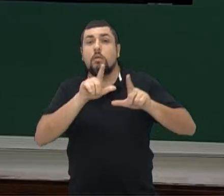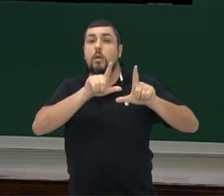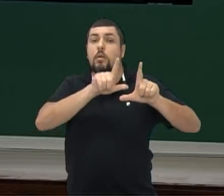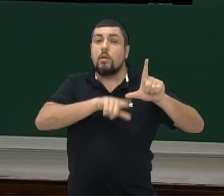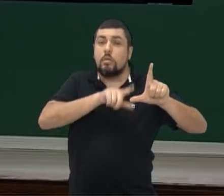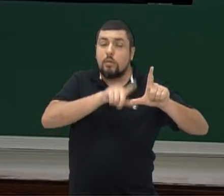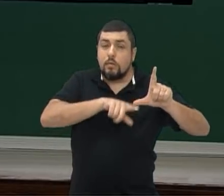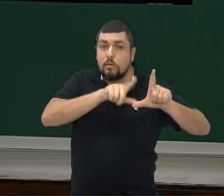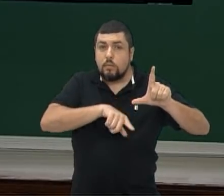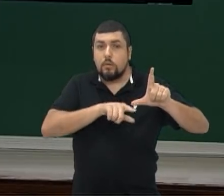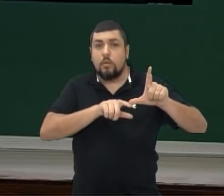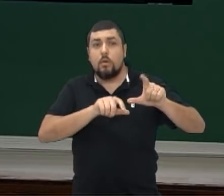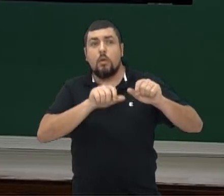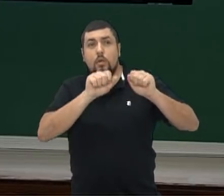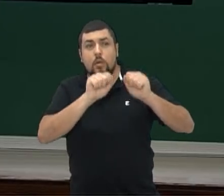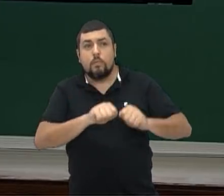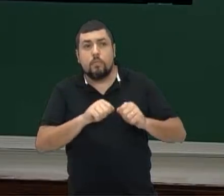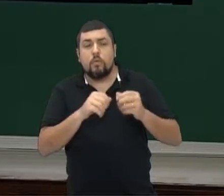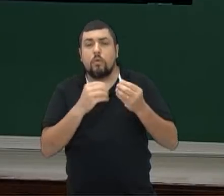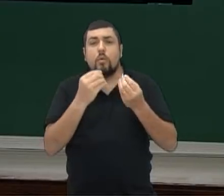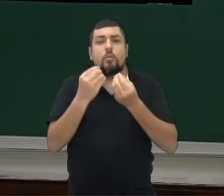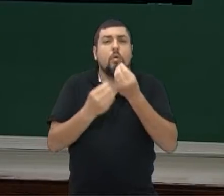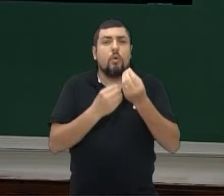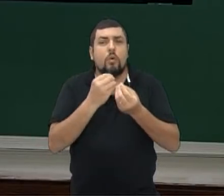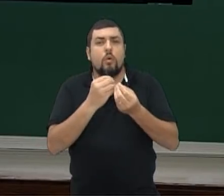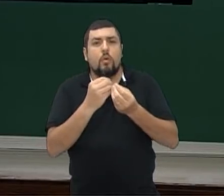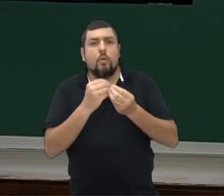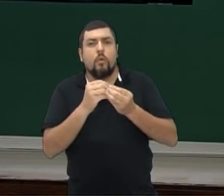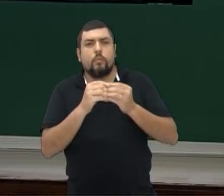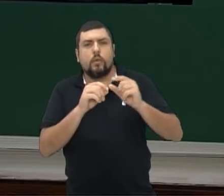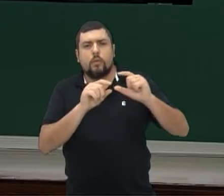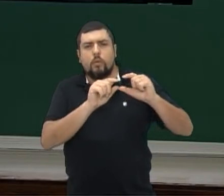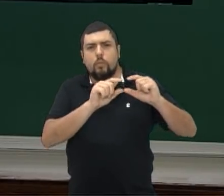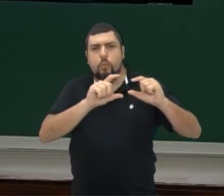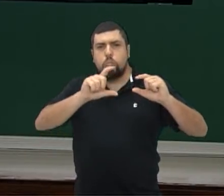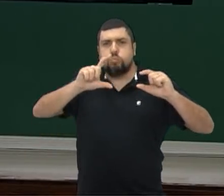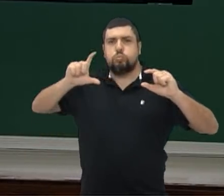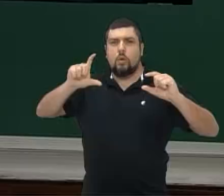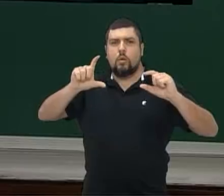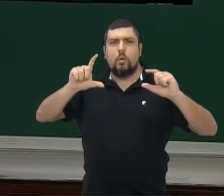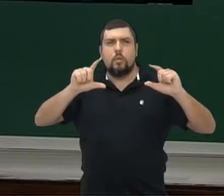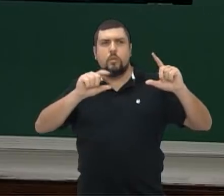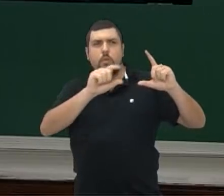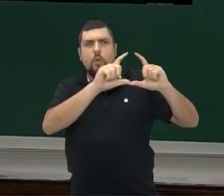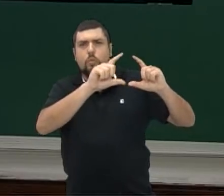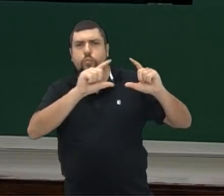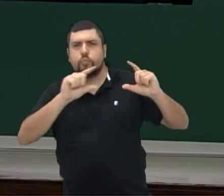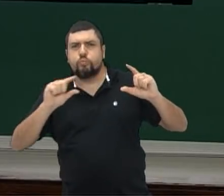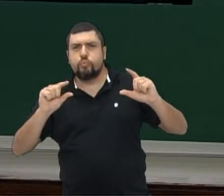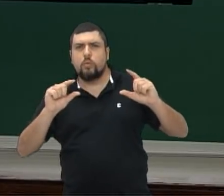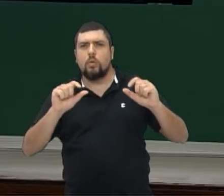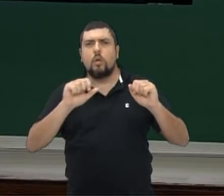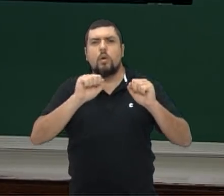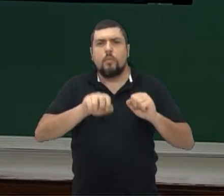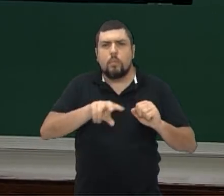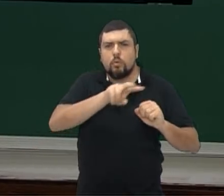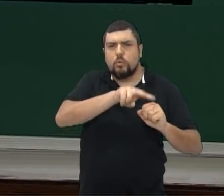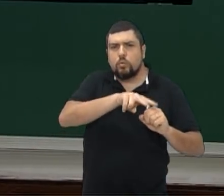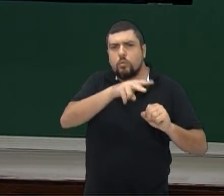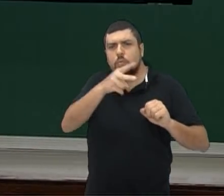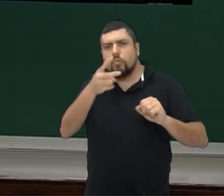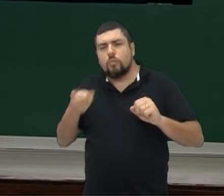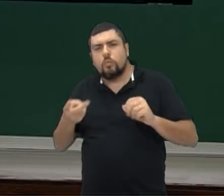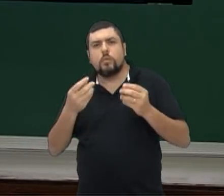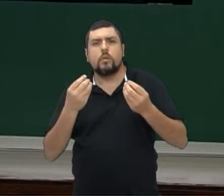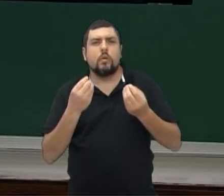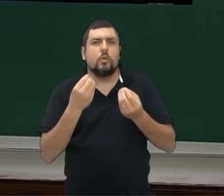se beneficiar da malha quadriculada e da régua, pois você pode exatamente utilizar